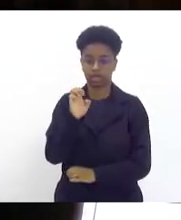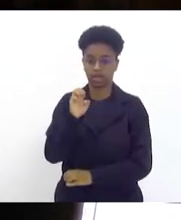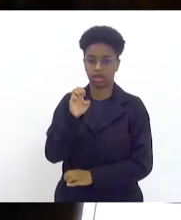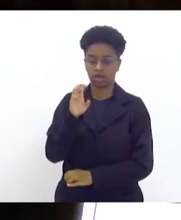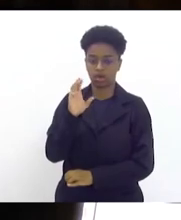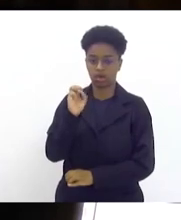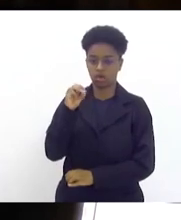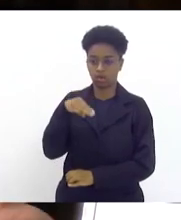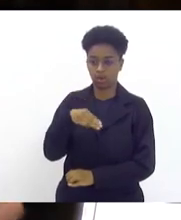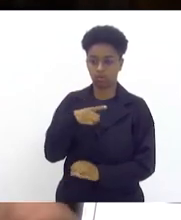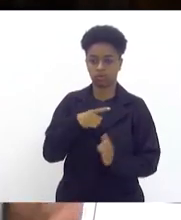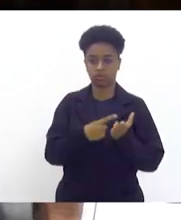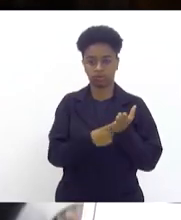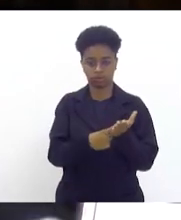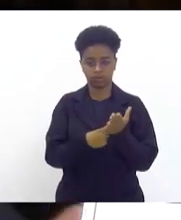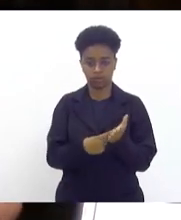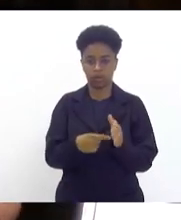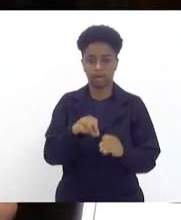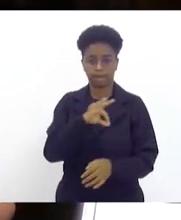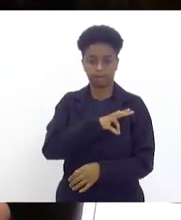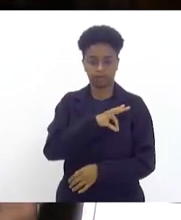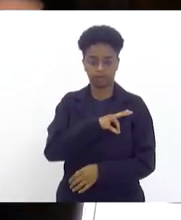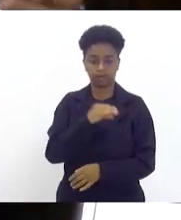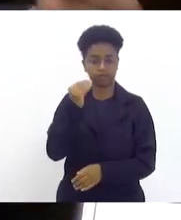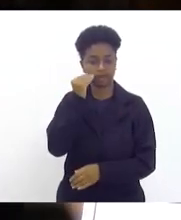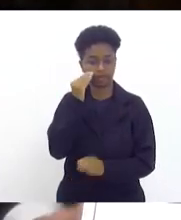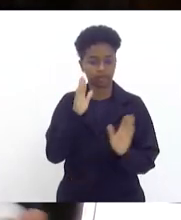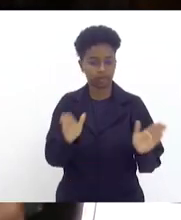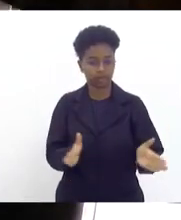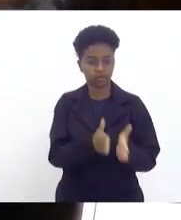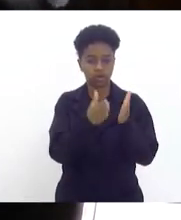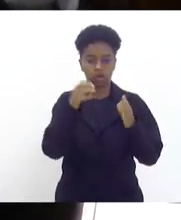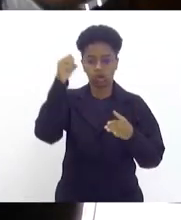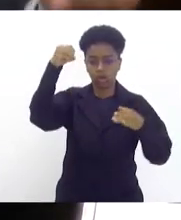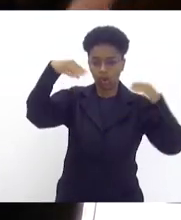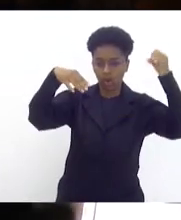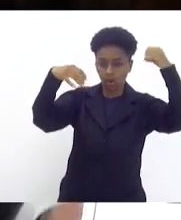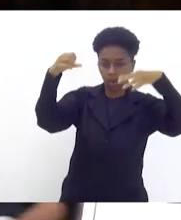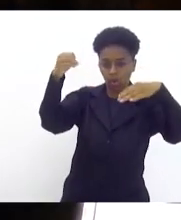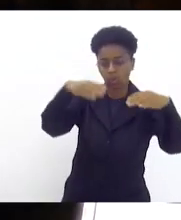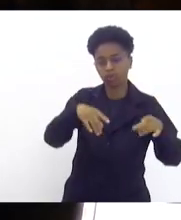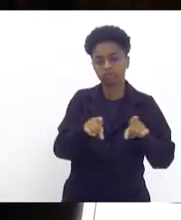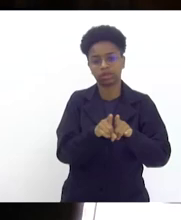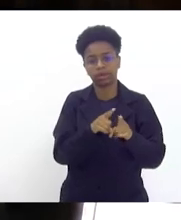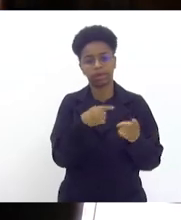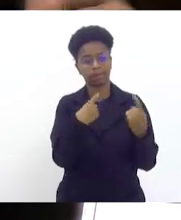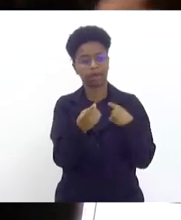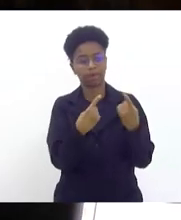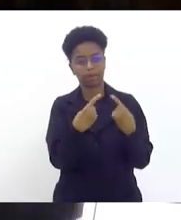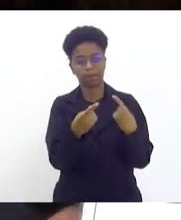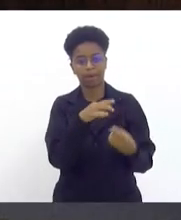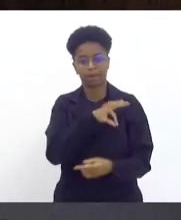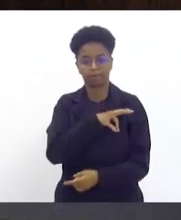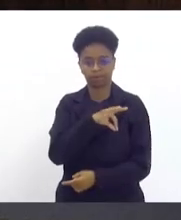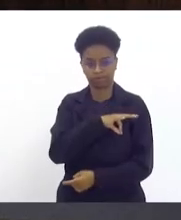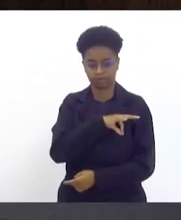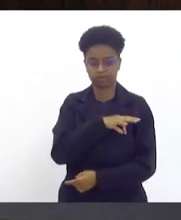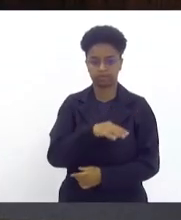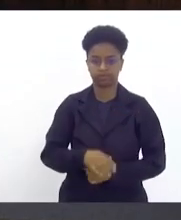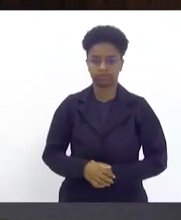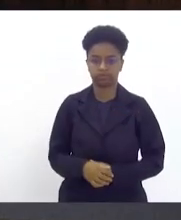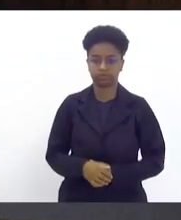compromisso da Polícia Militar de dar mais vida aquele espaço mais iluminação mas entrada e saída de viaturas mais efetivo